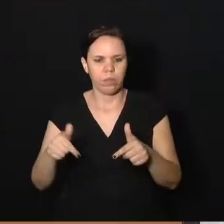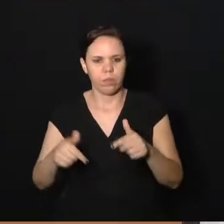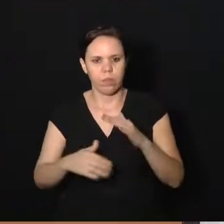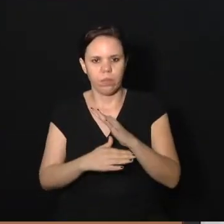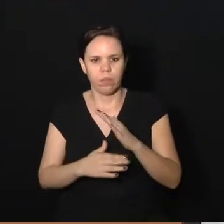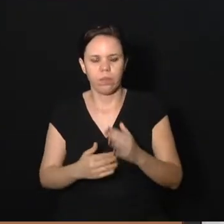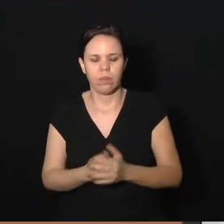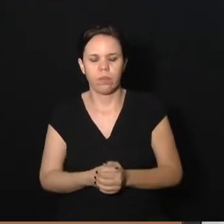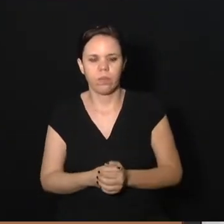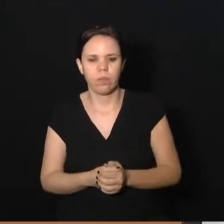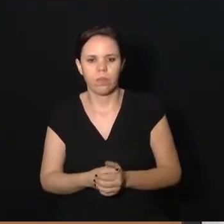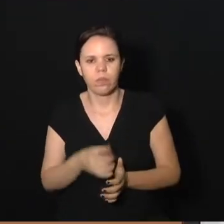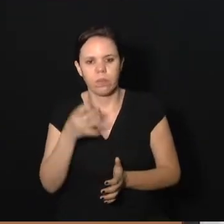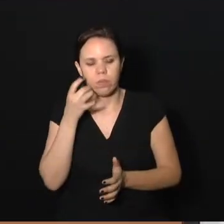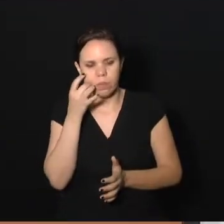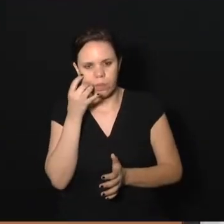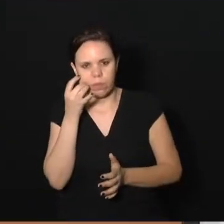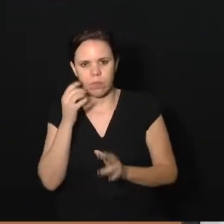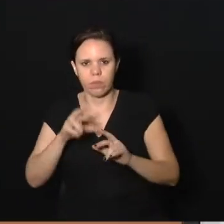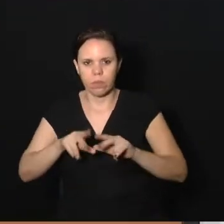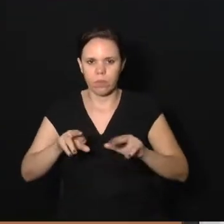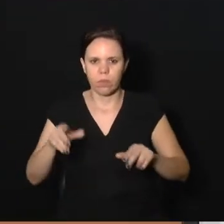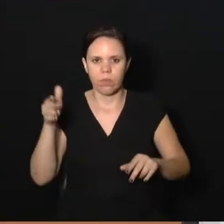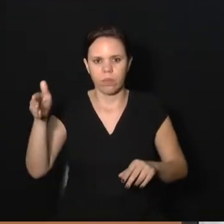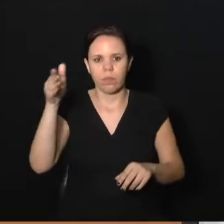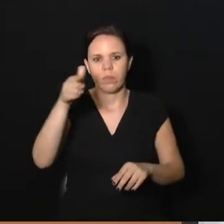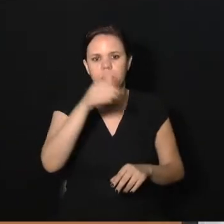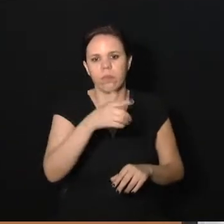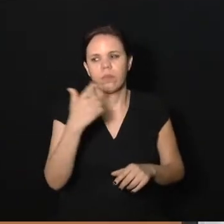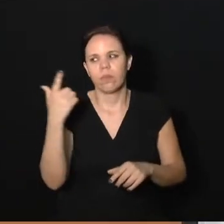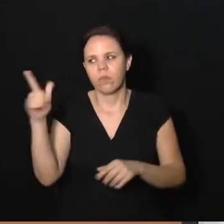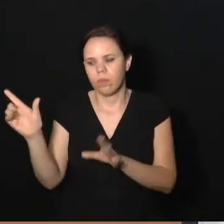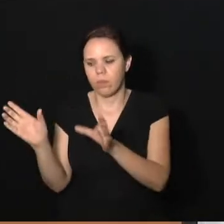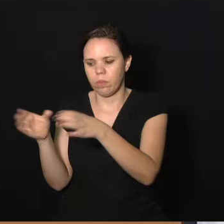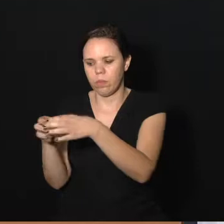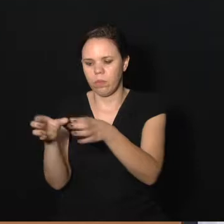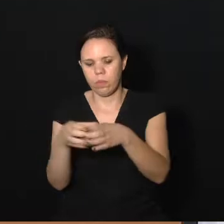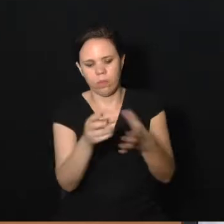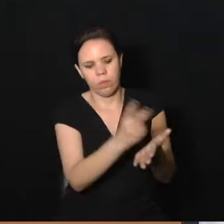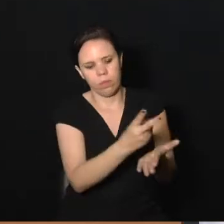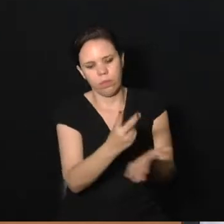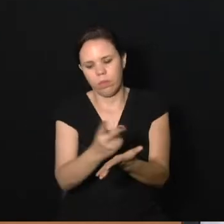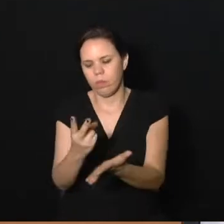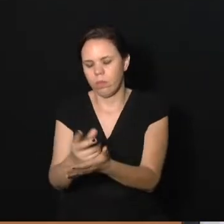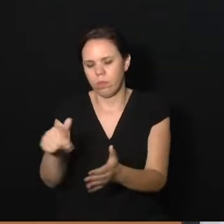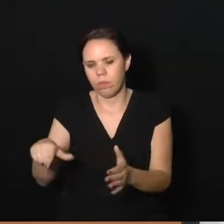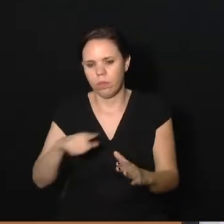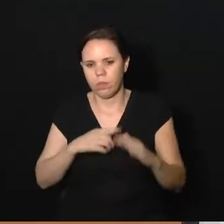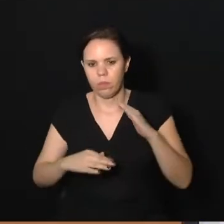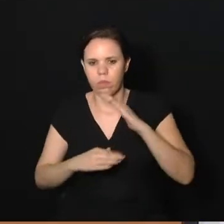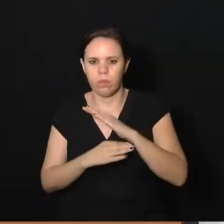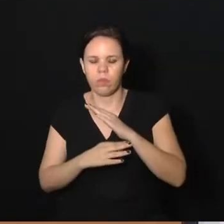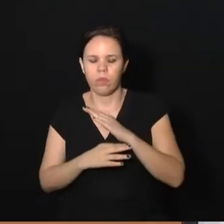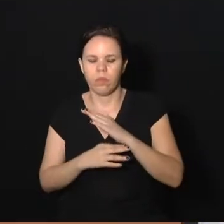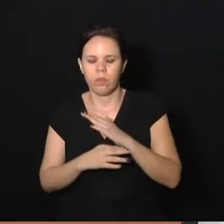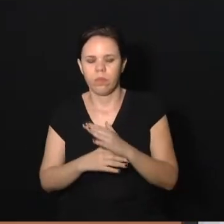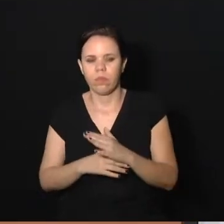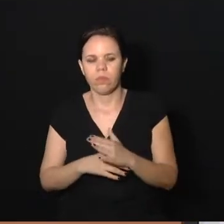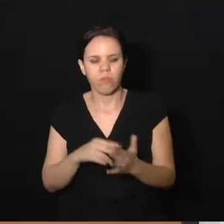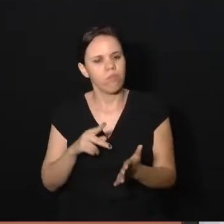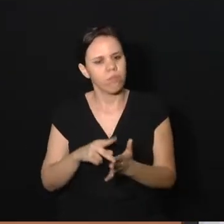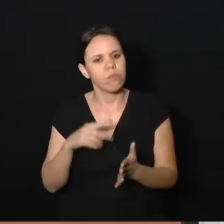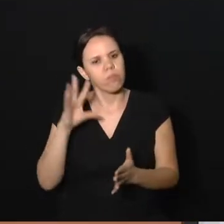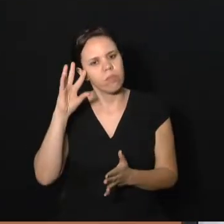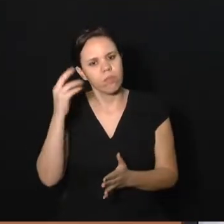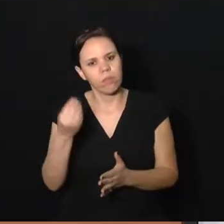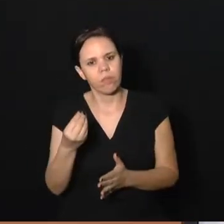casa, presente também em várias outras comissões permanentes, e então, com certeza, nós